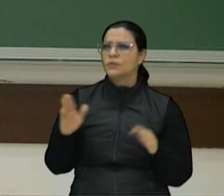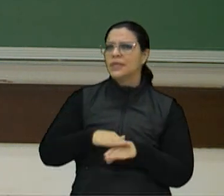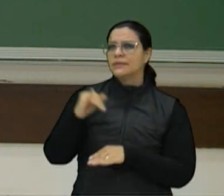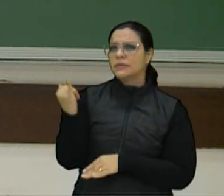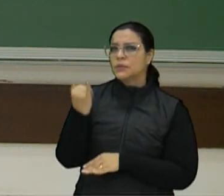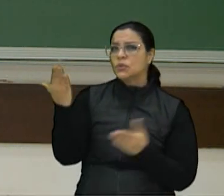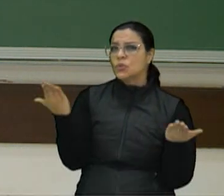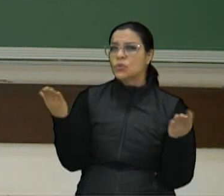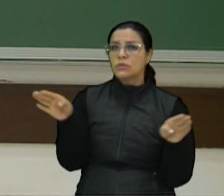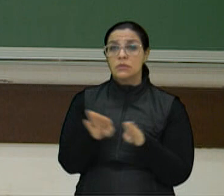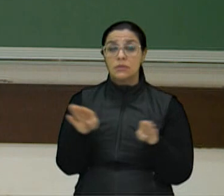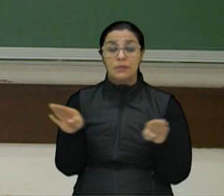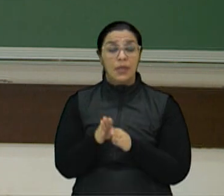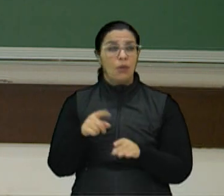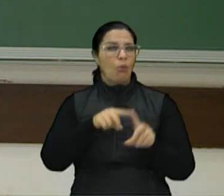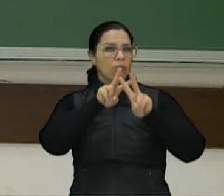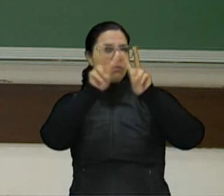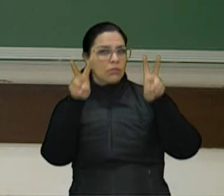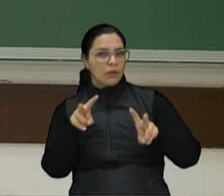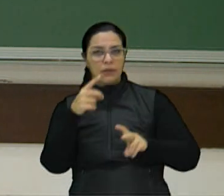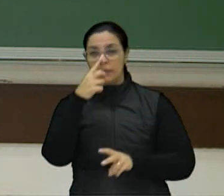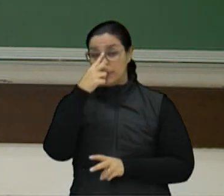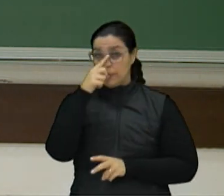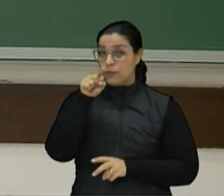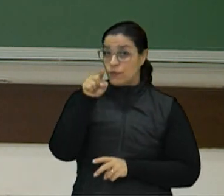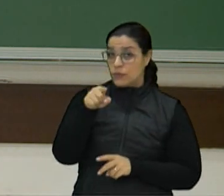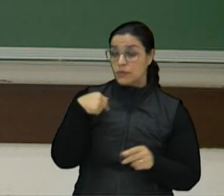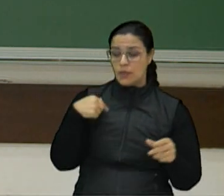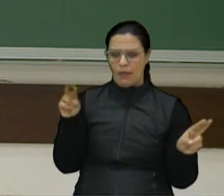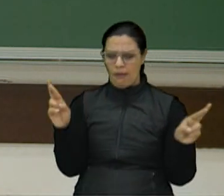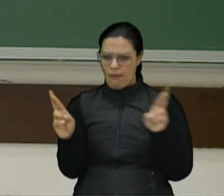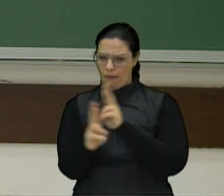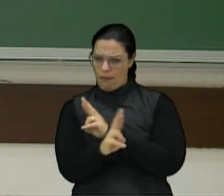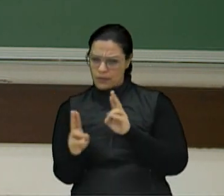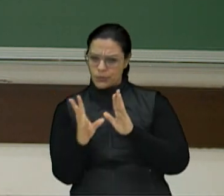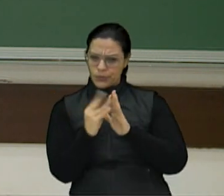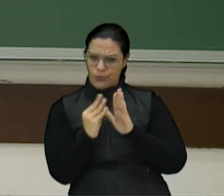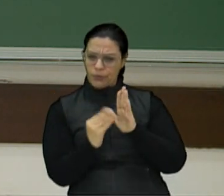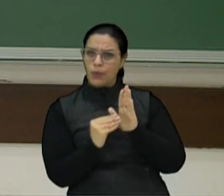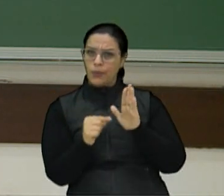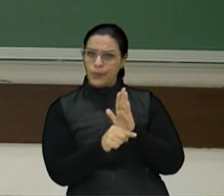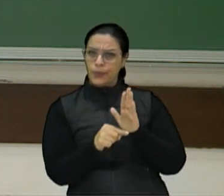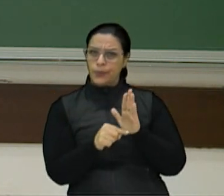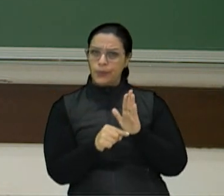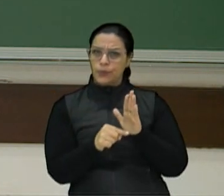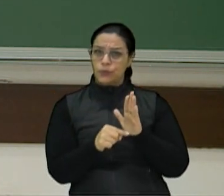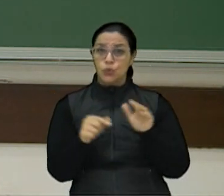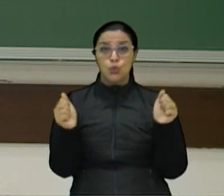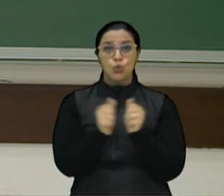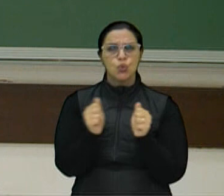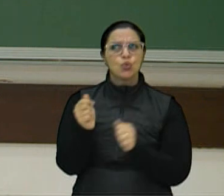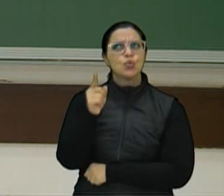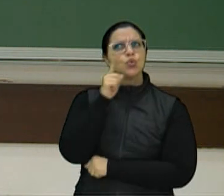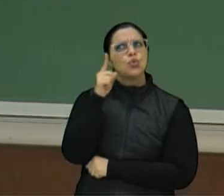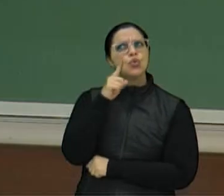importante desta ideia é que você relacione este conteúdo com o seu dia a